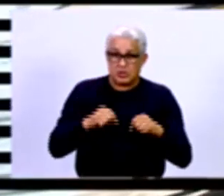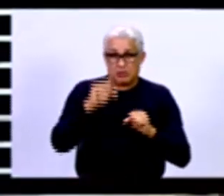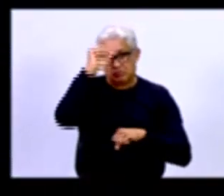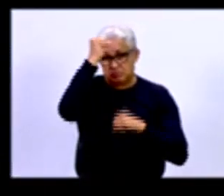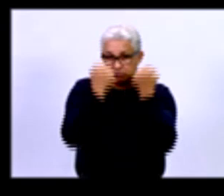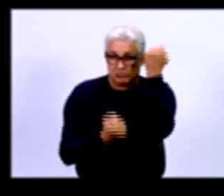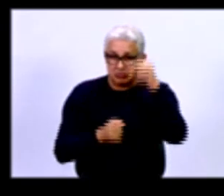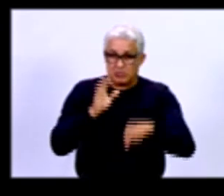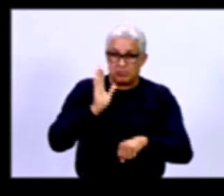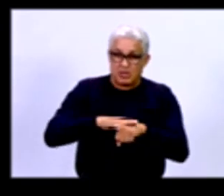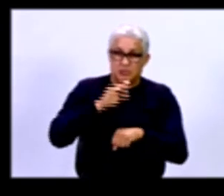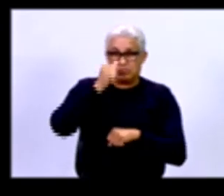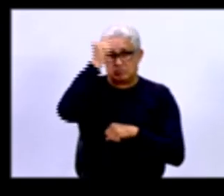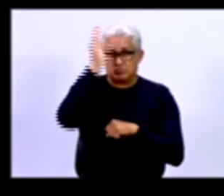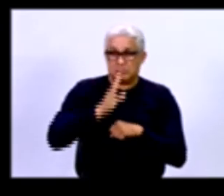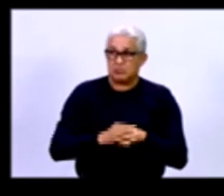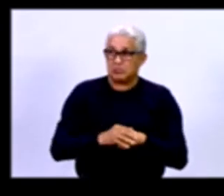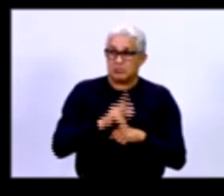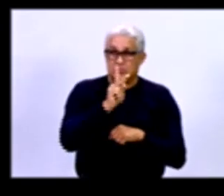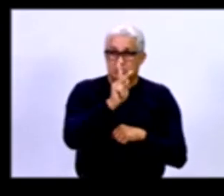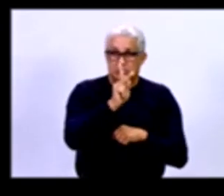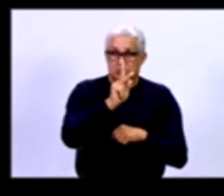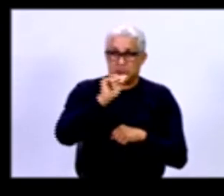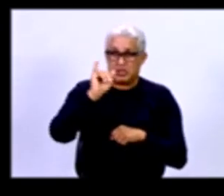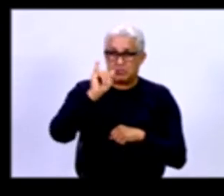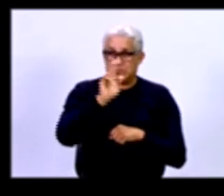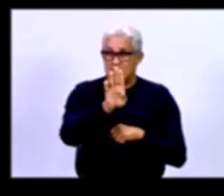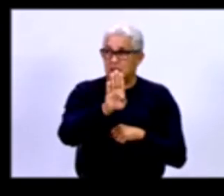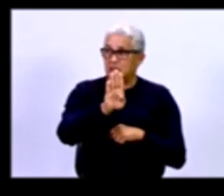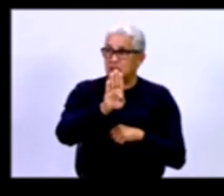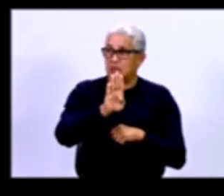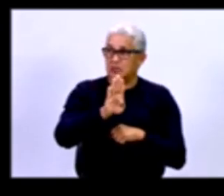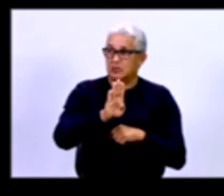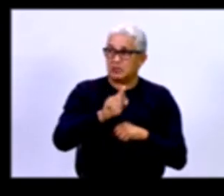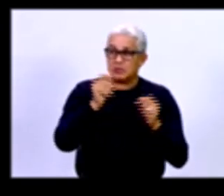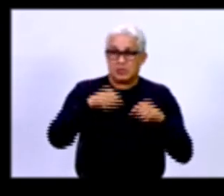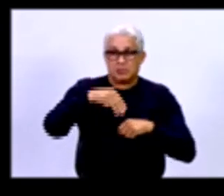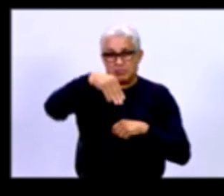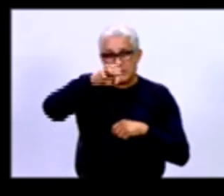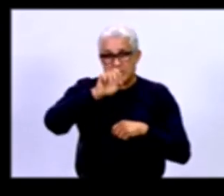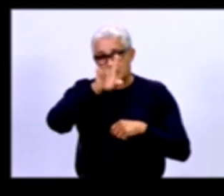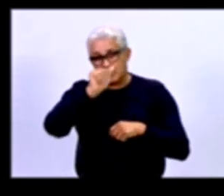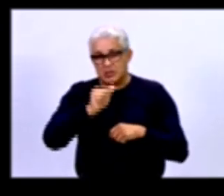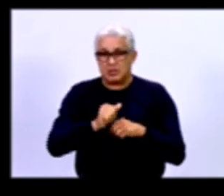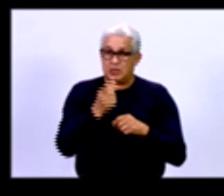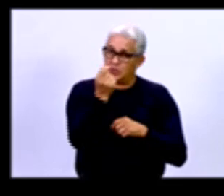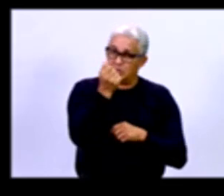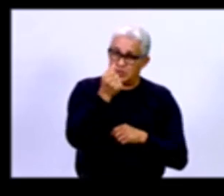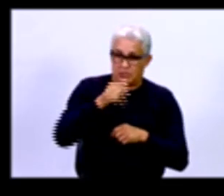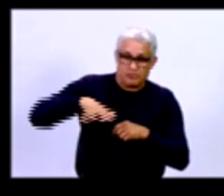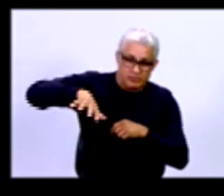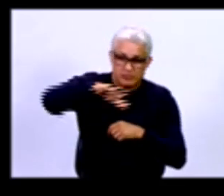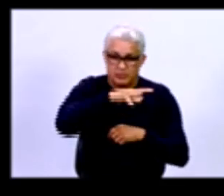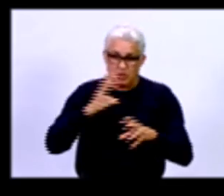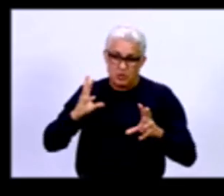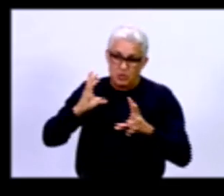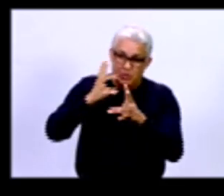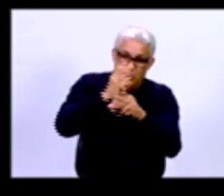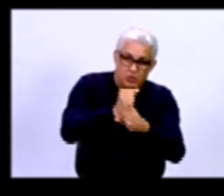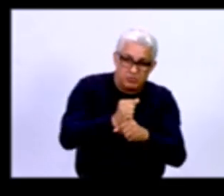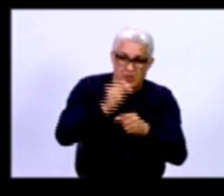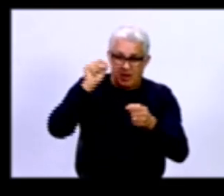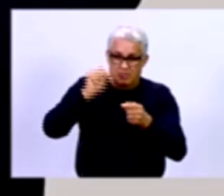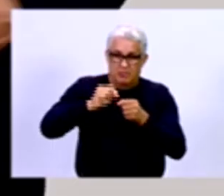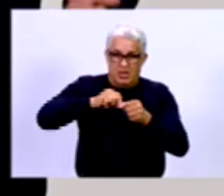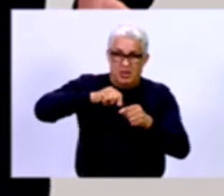país, né? Produto Interno Bruto, ele é um indicador que mede a atividade econômica de uma região, ou seja, é a soma do que é produzido por